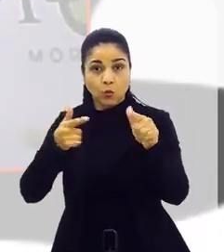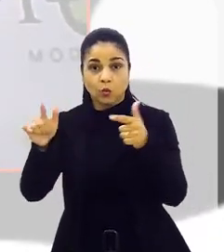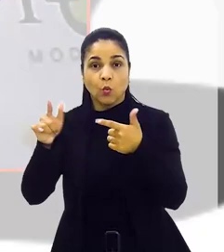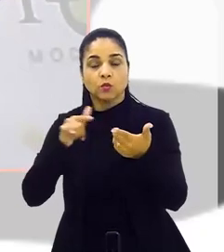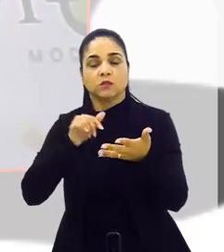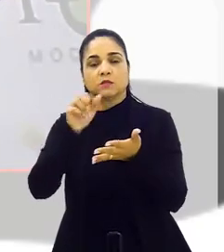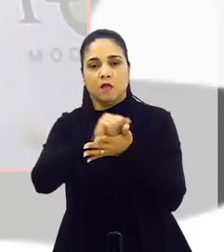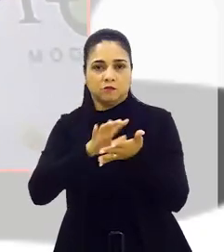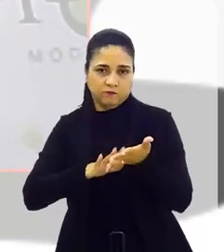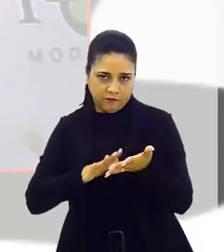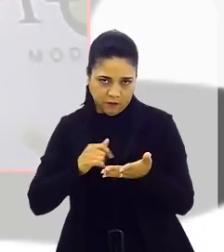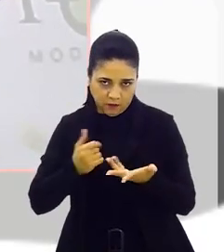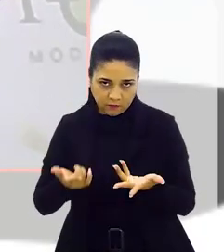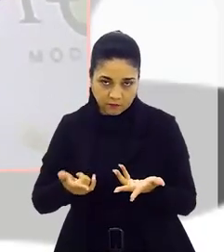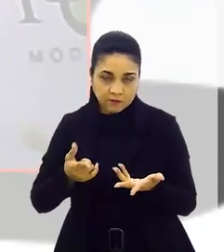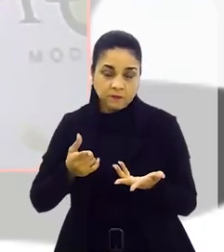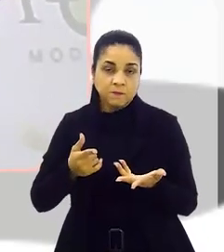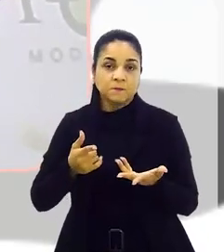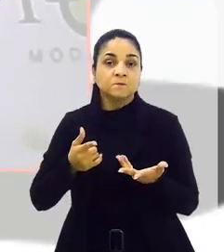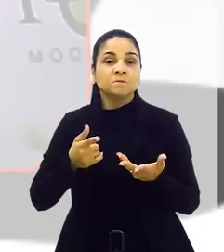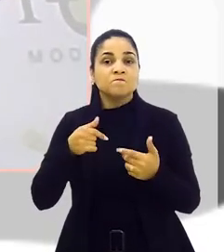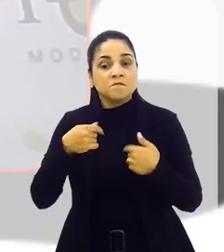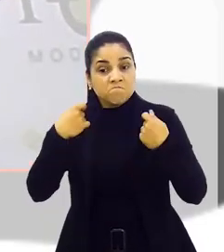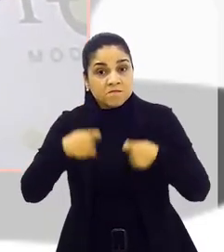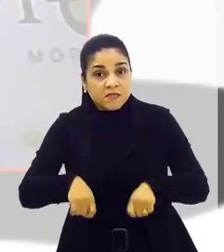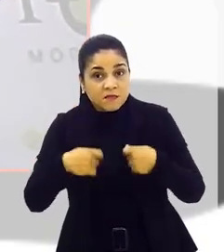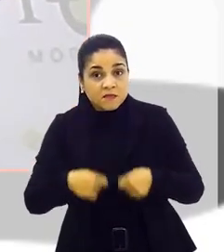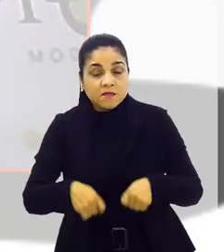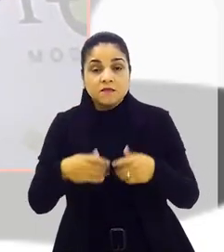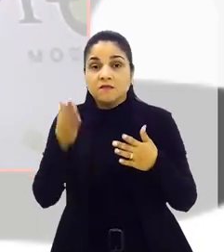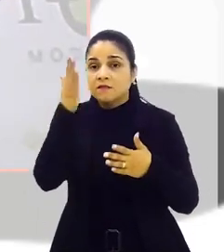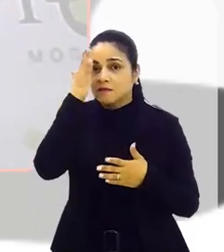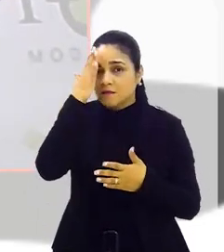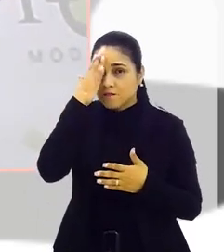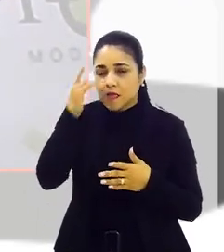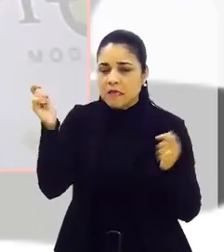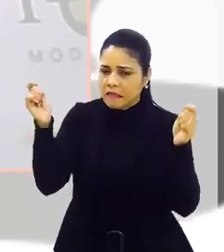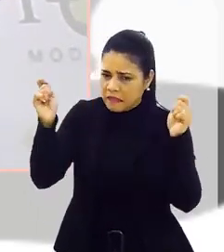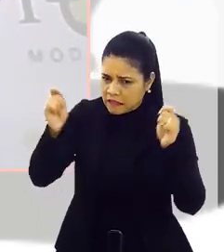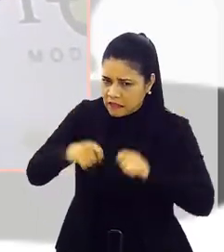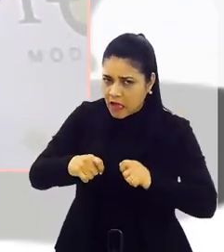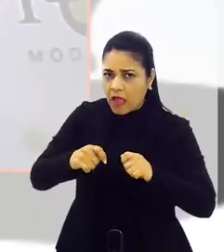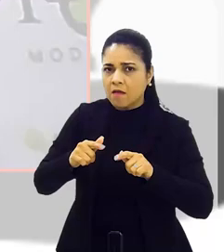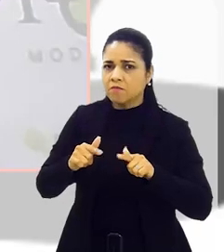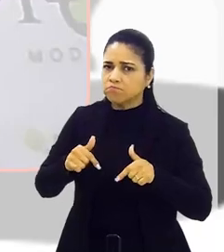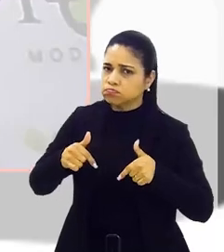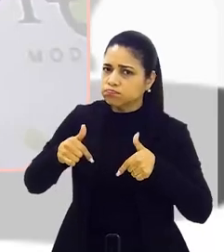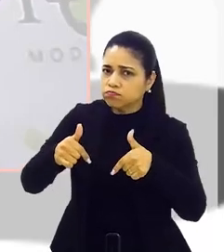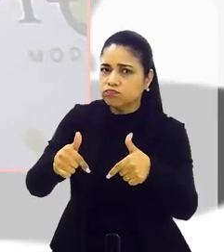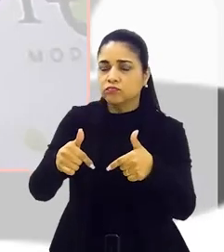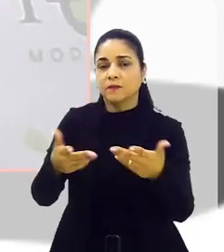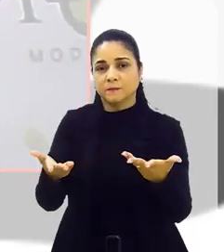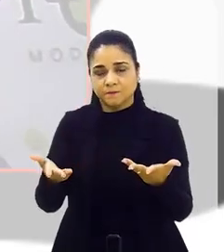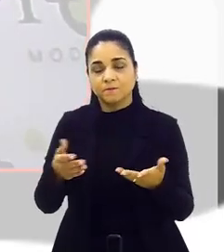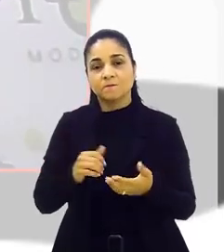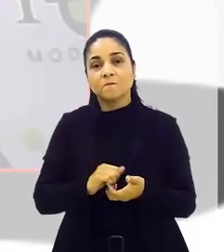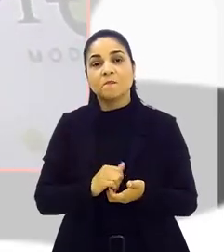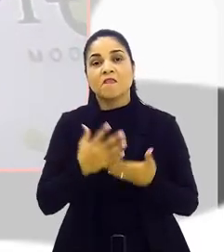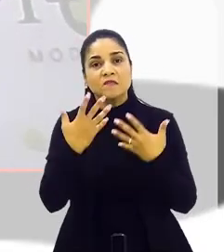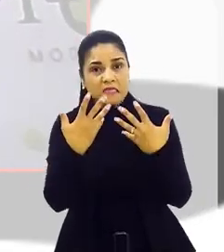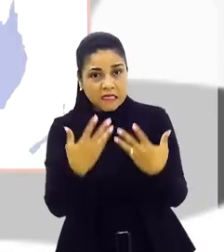eles fazem muitas outras coisas que vocês, que as pessoas precisam saber que eles têm a capacidade em relação a